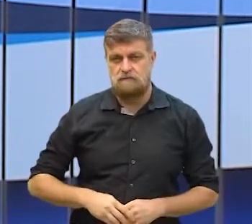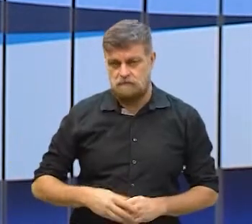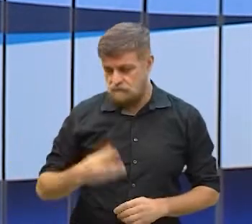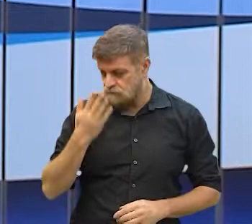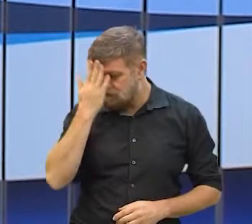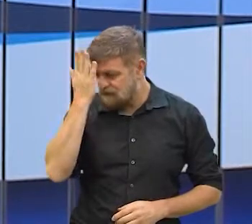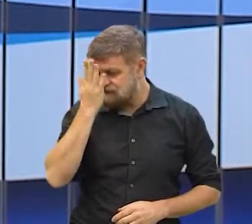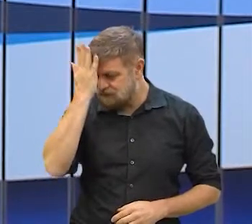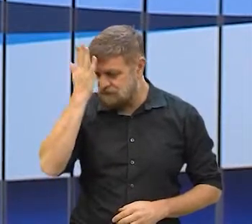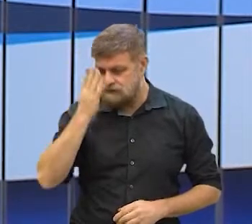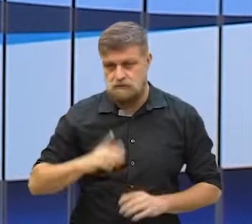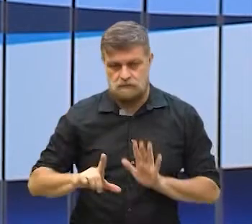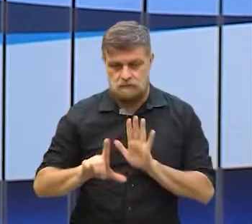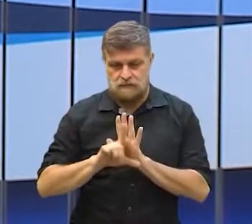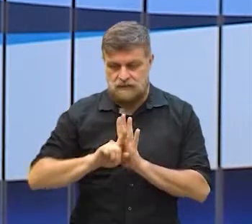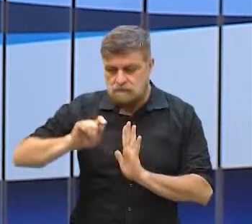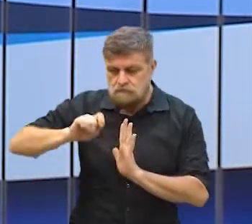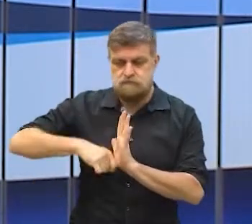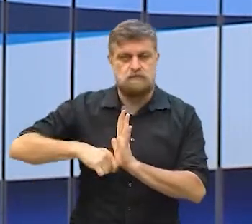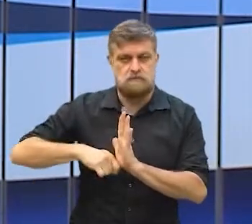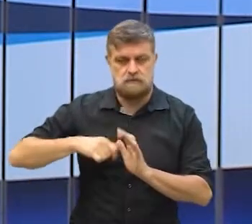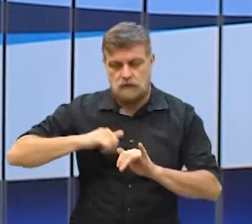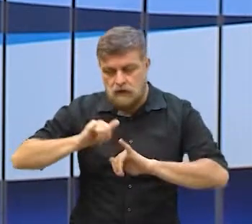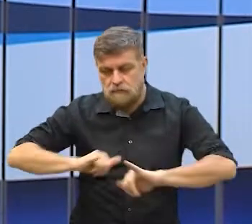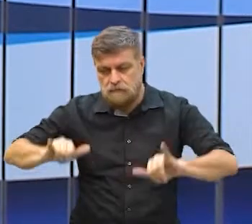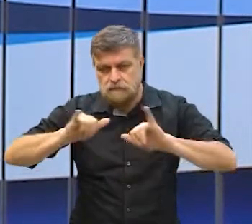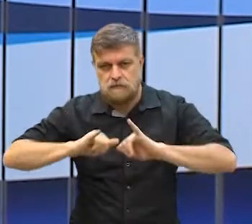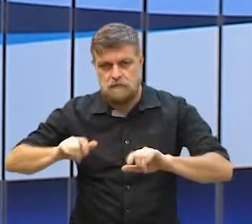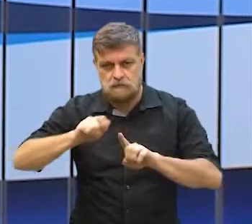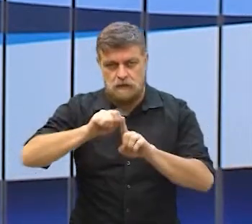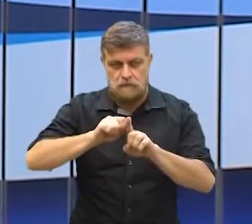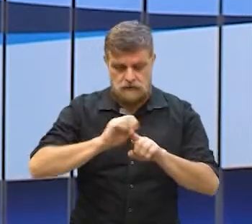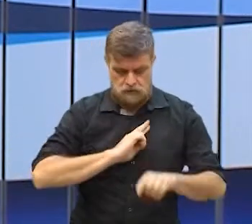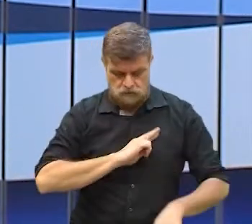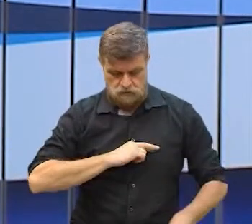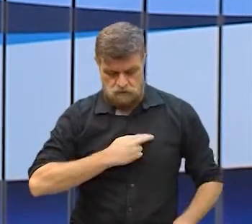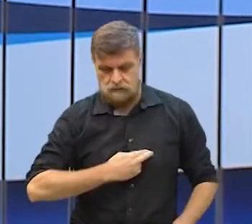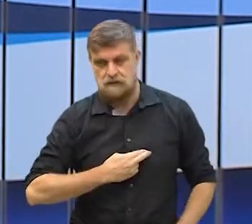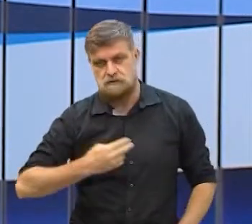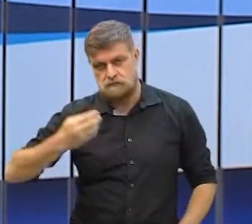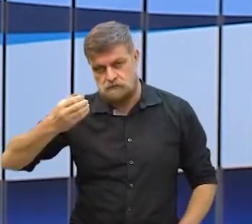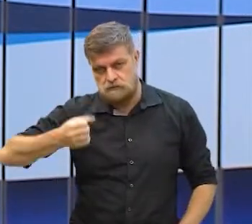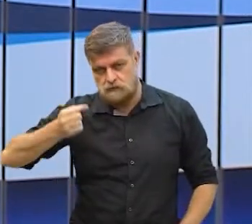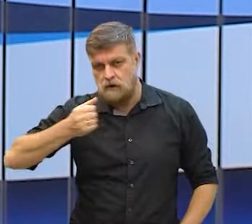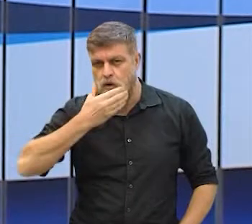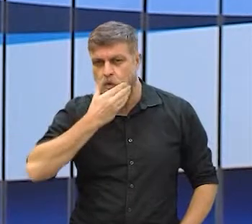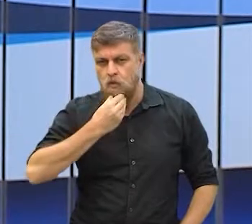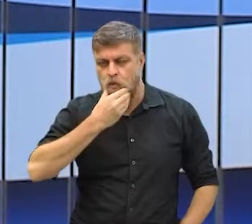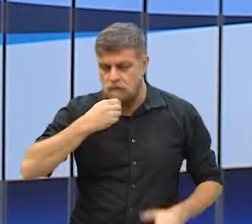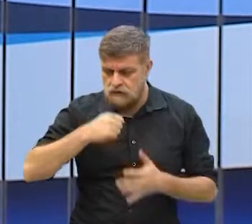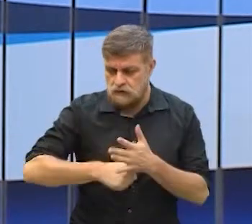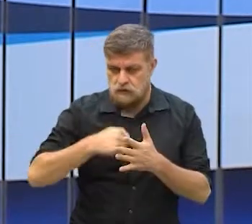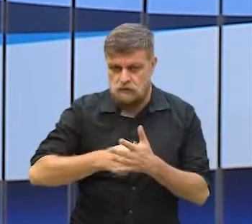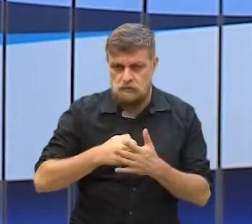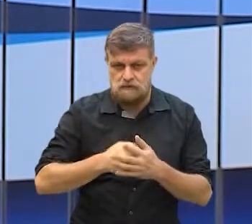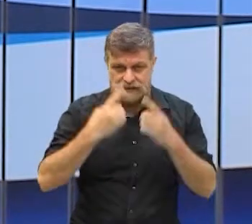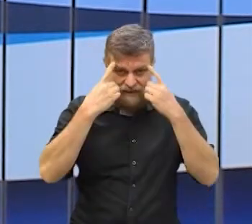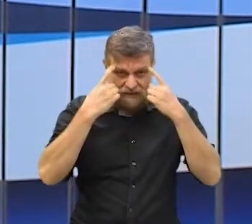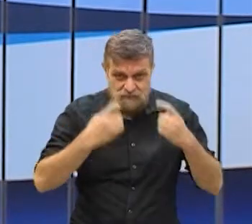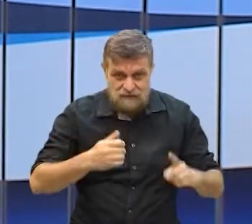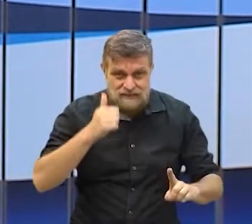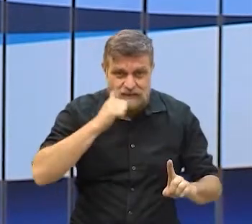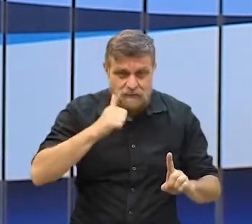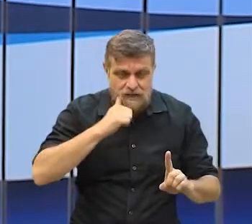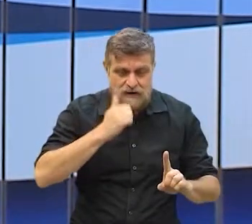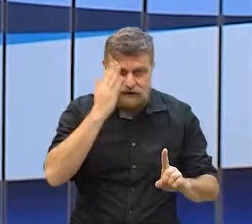Farmácia, sancionada este ano, instituiu a campanha Mês do Laço Branco, Homens pelo Fim da Violência contra